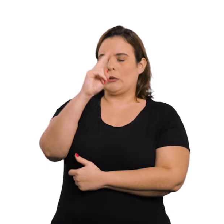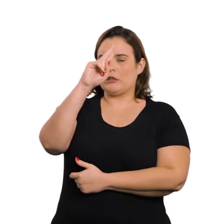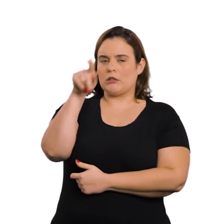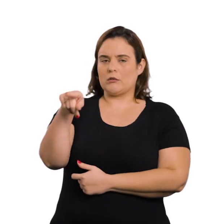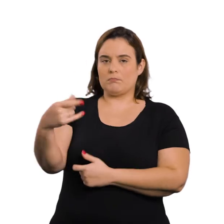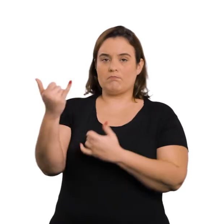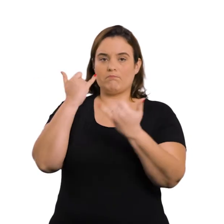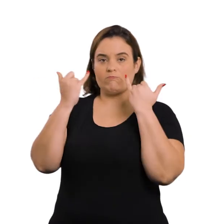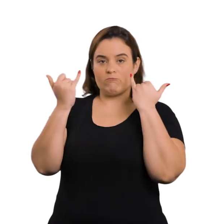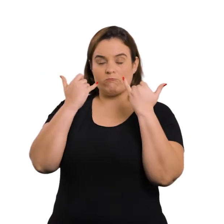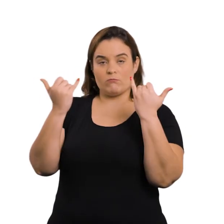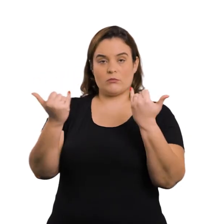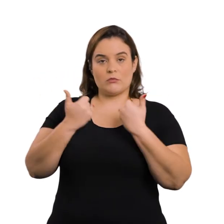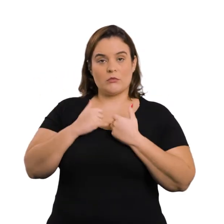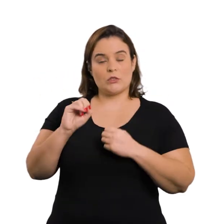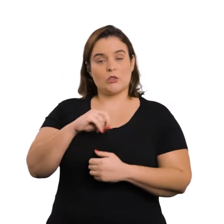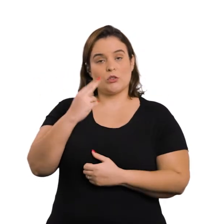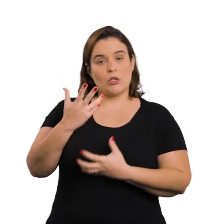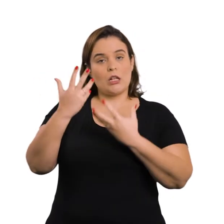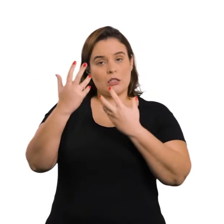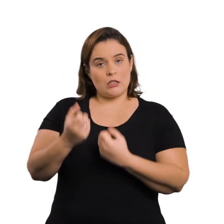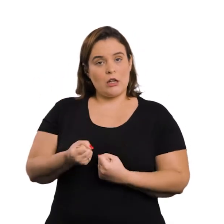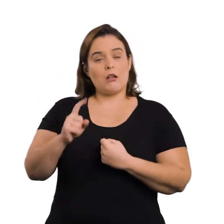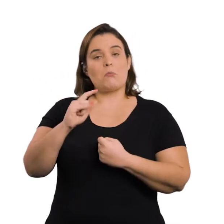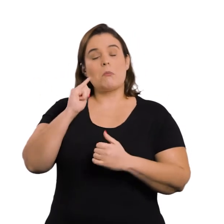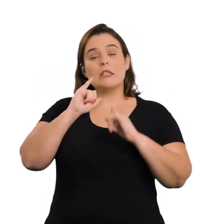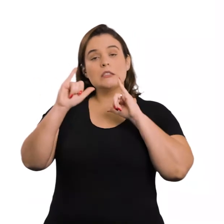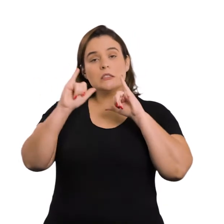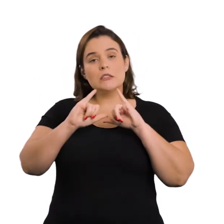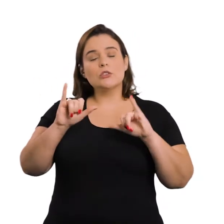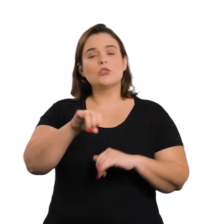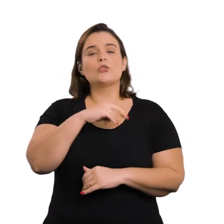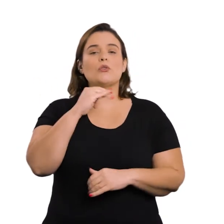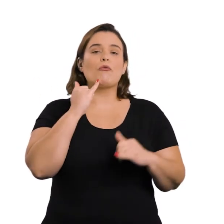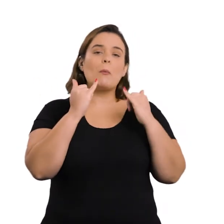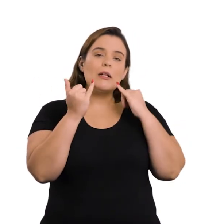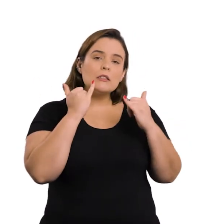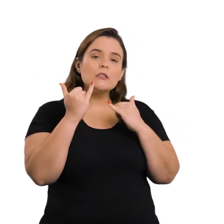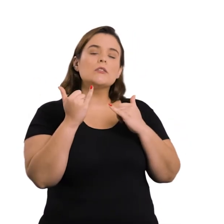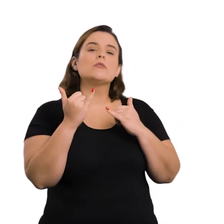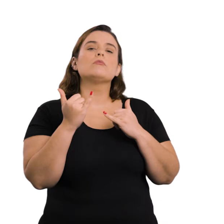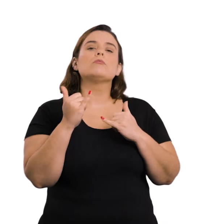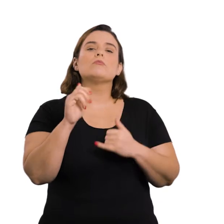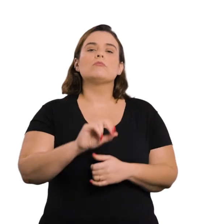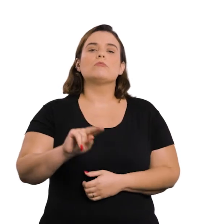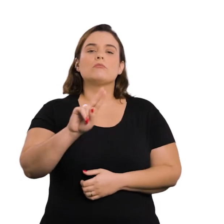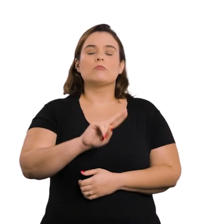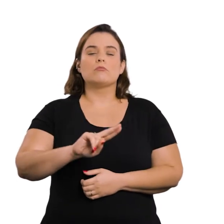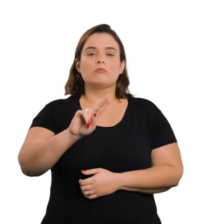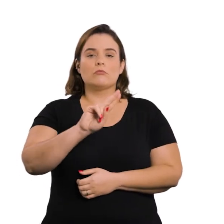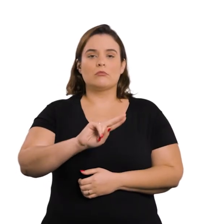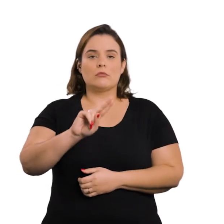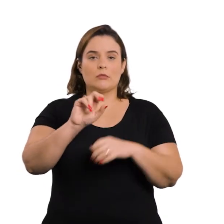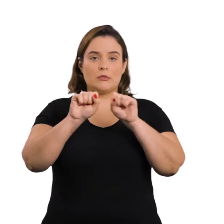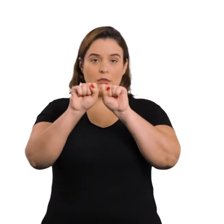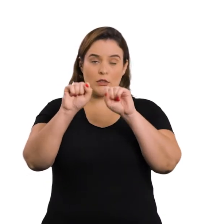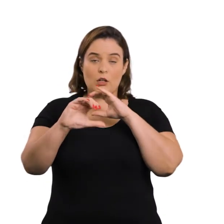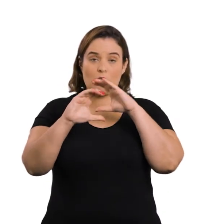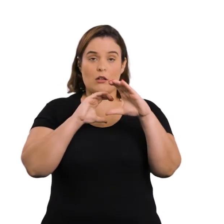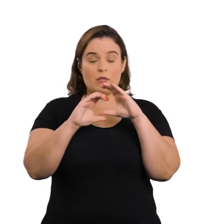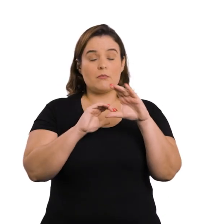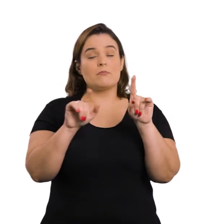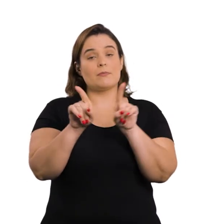ou impossibilite a expressão ou o recebimento de mensagens e de informações por intermédio de sistemas